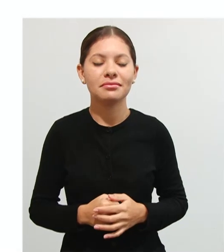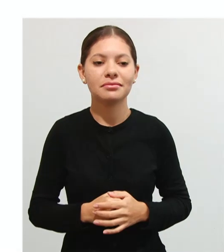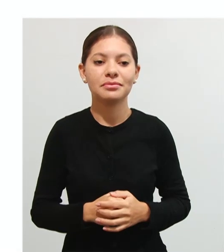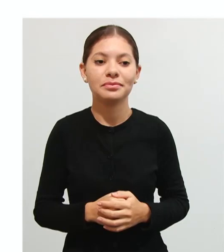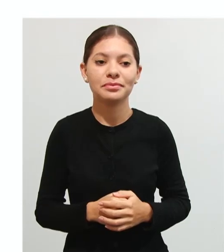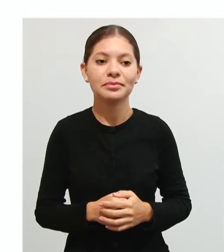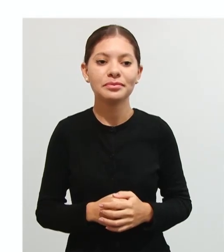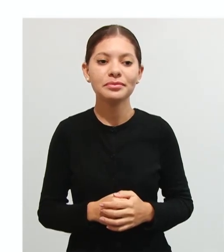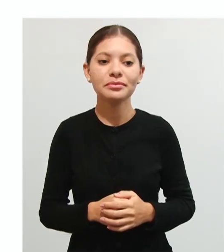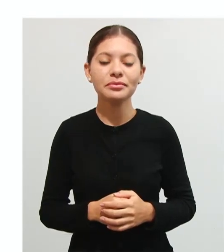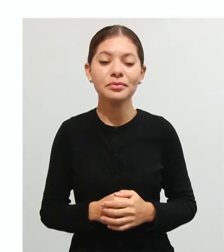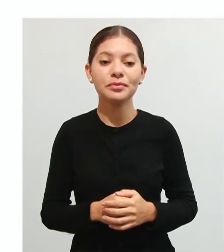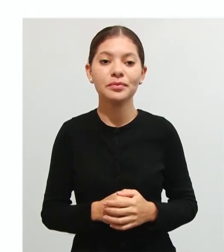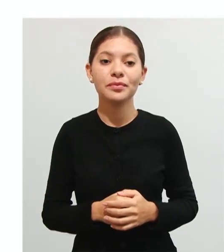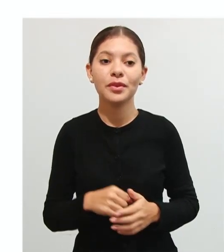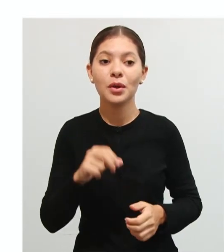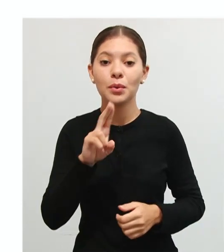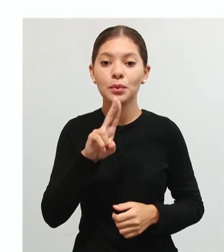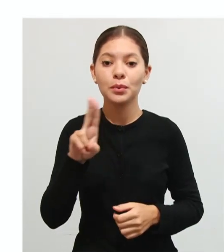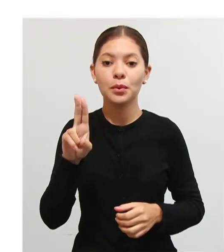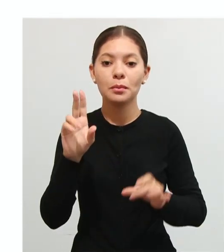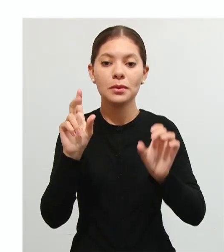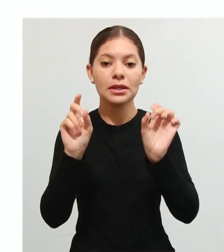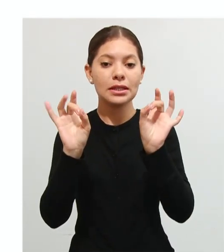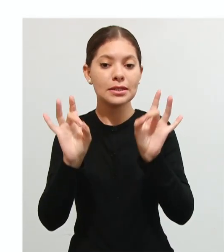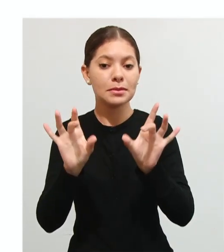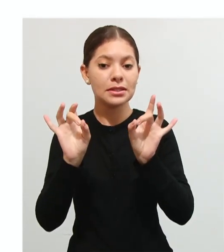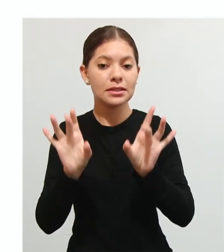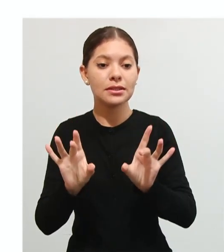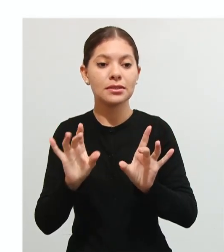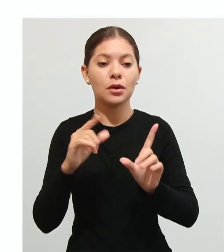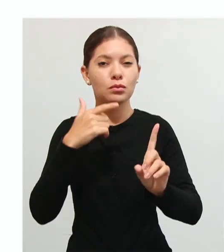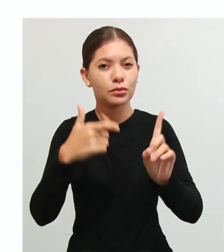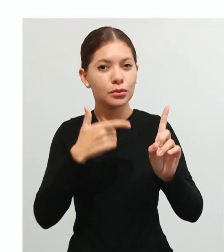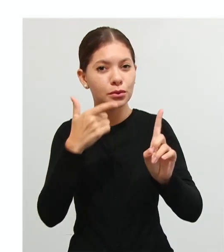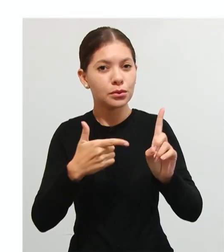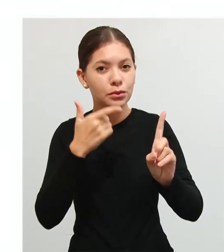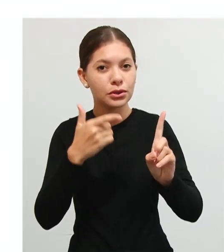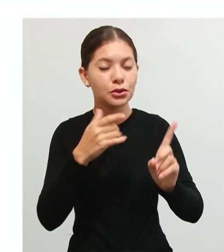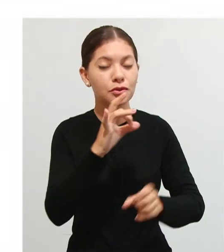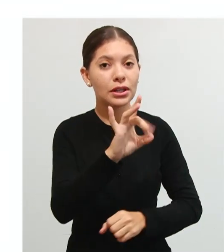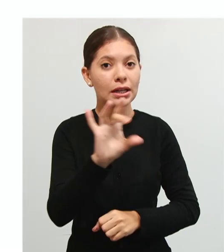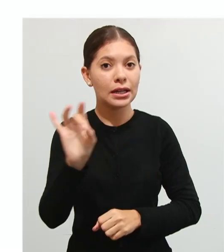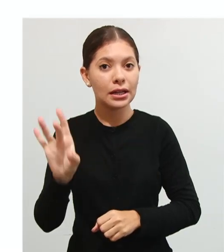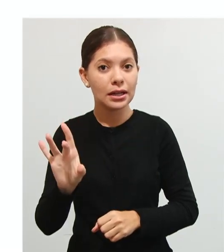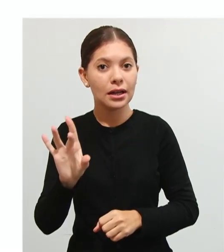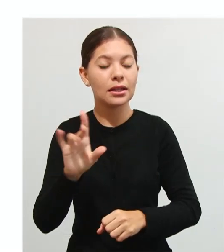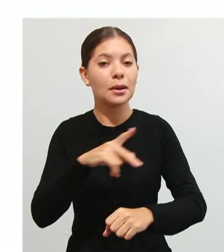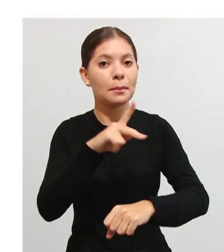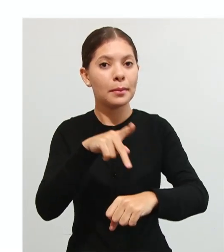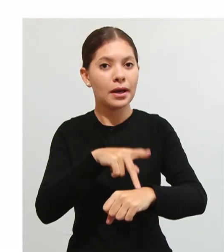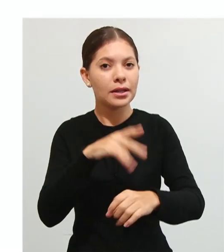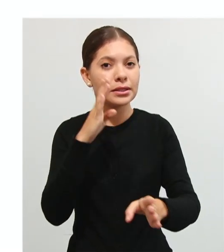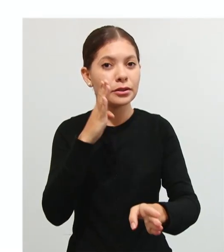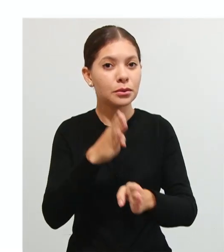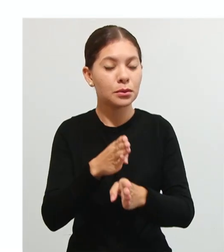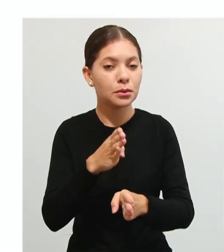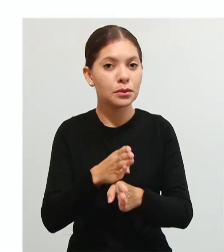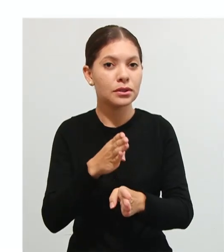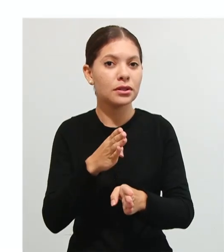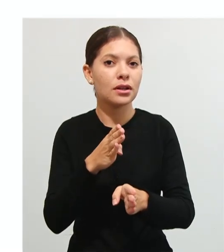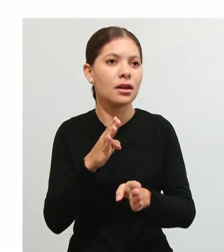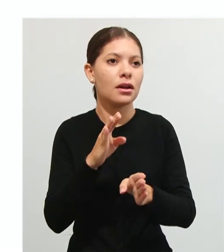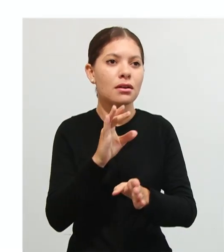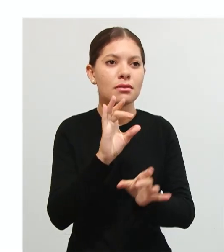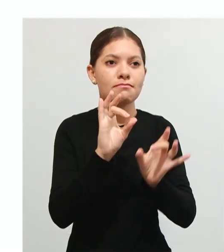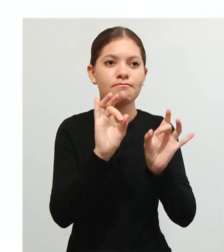É o que podemos chamar de especialização produtiva. Cada nação industrializada, definindo sua